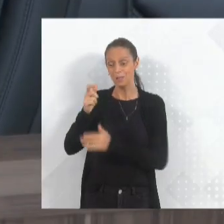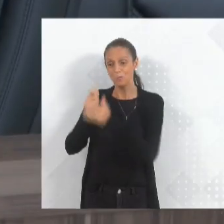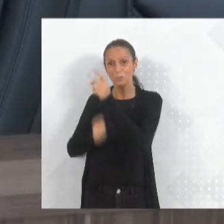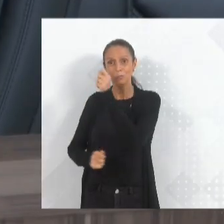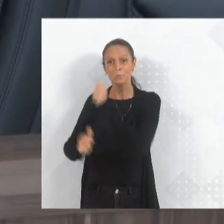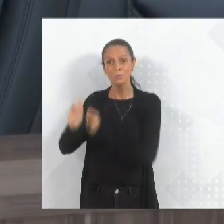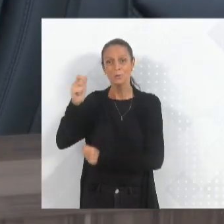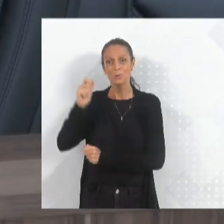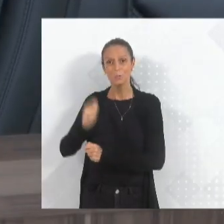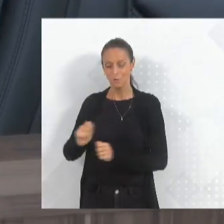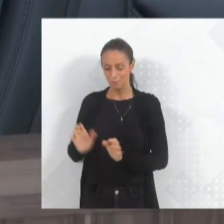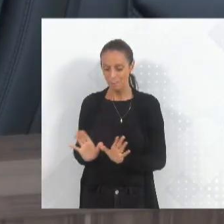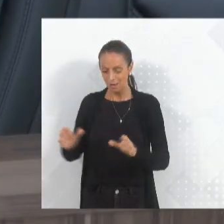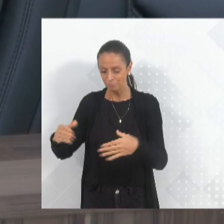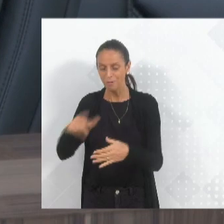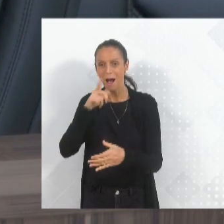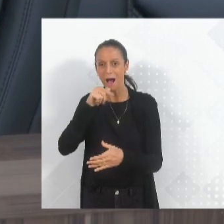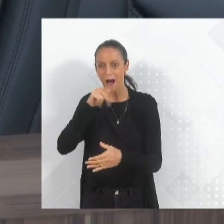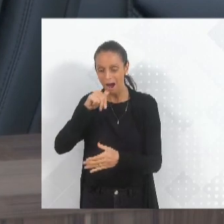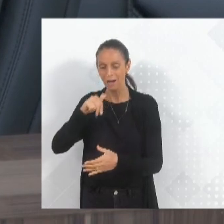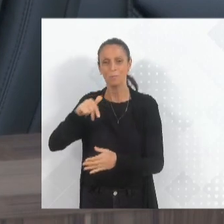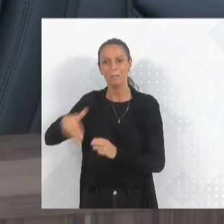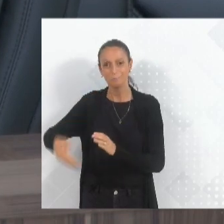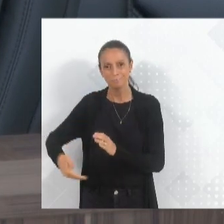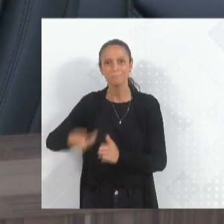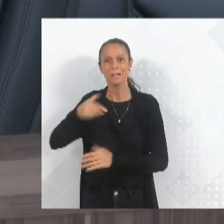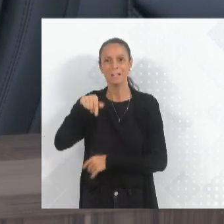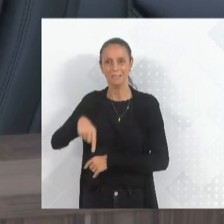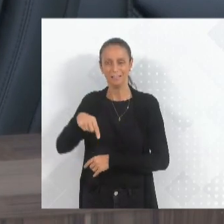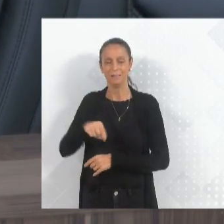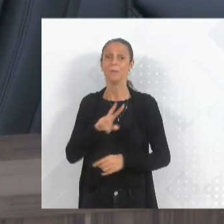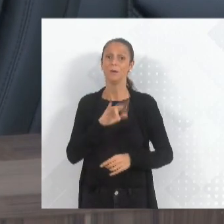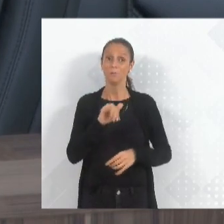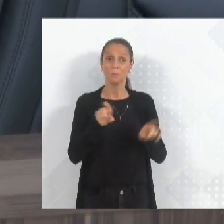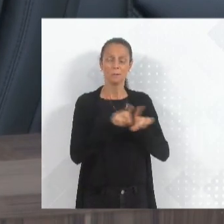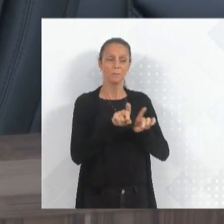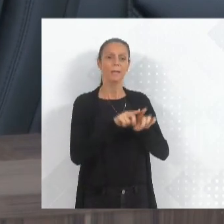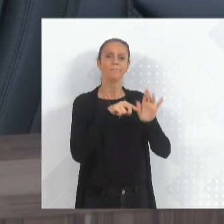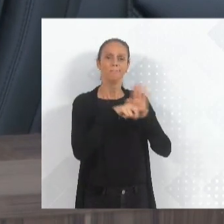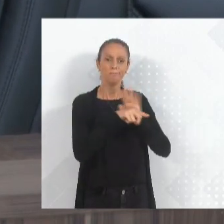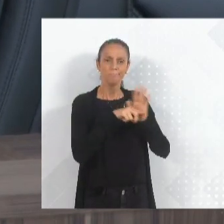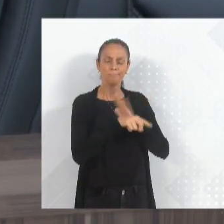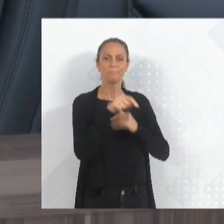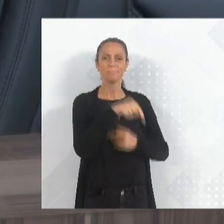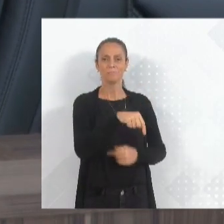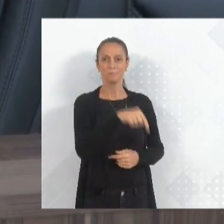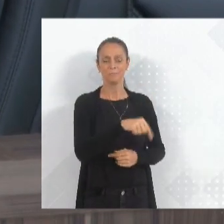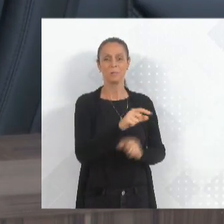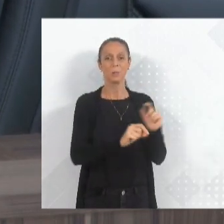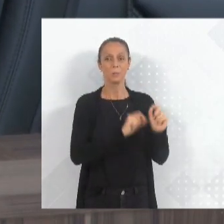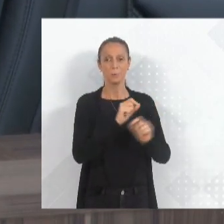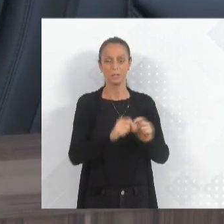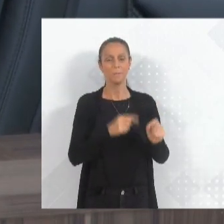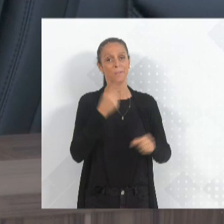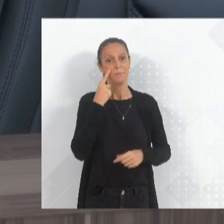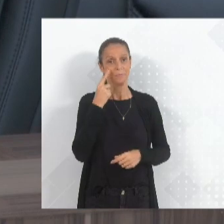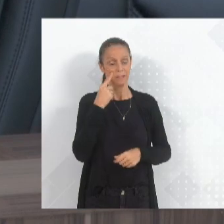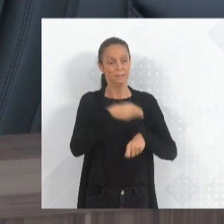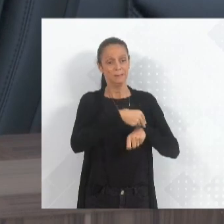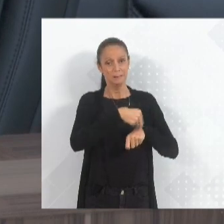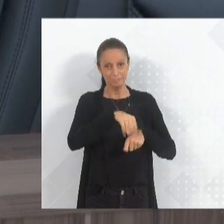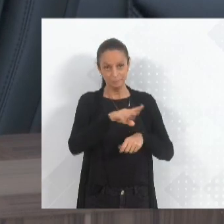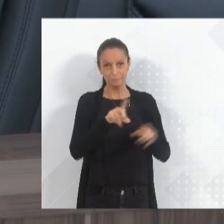poder implantar a rede. Com certeza, a gente vai fazer o diagnóstico de aí, então, poder levar essa água para a